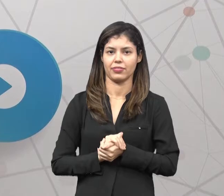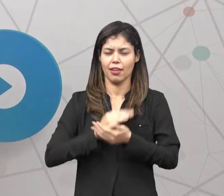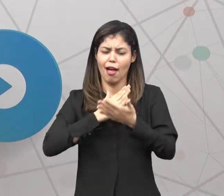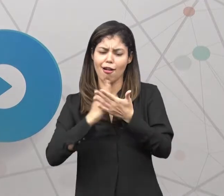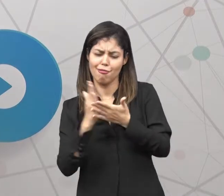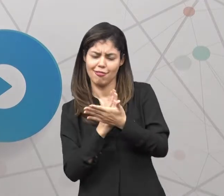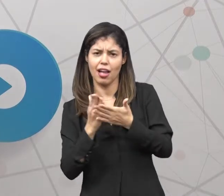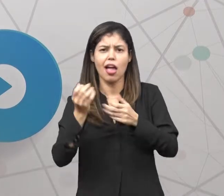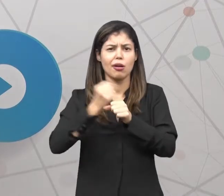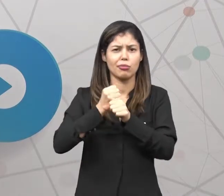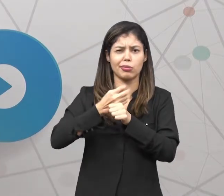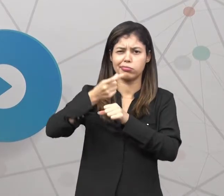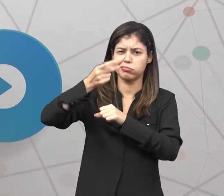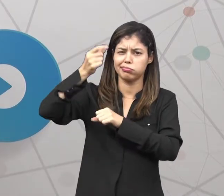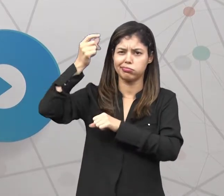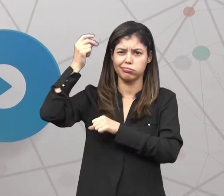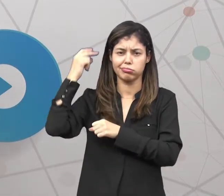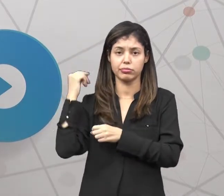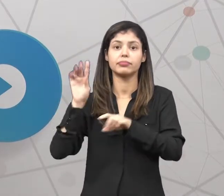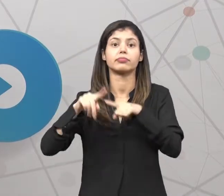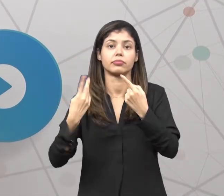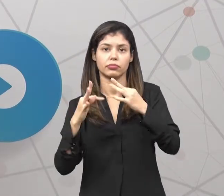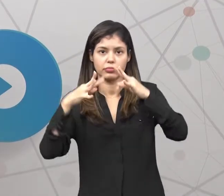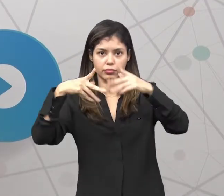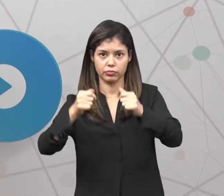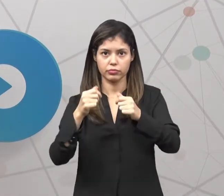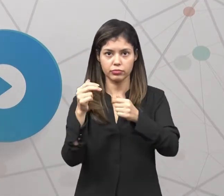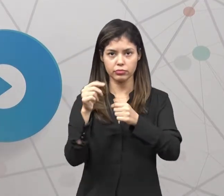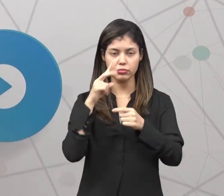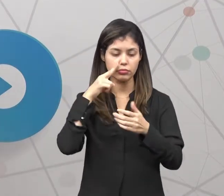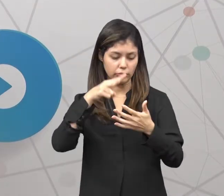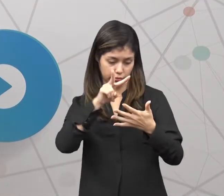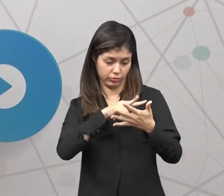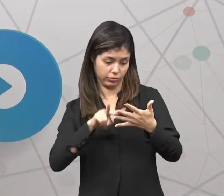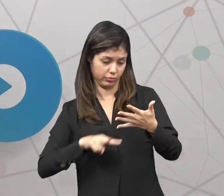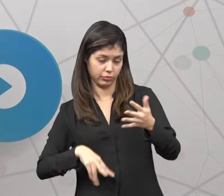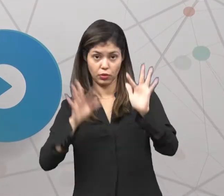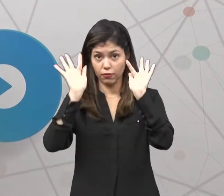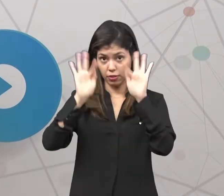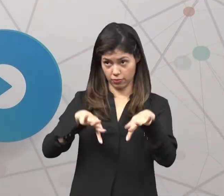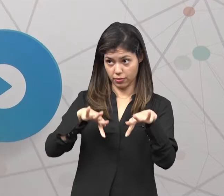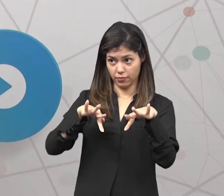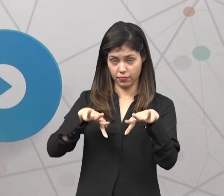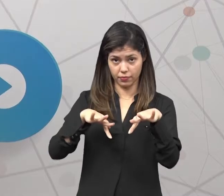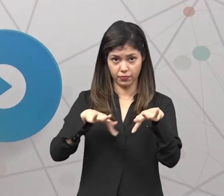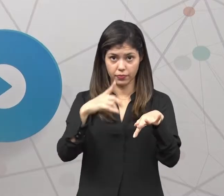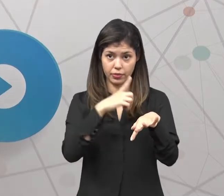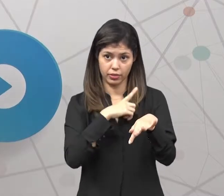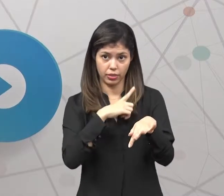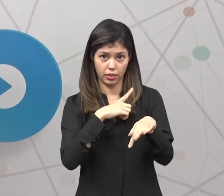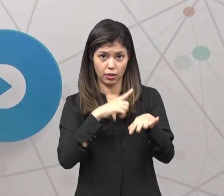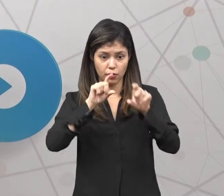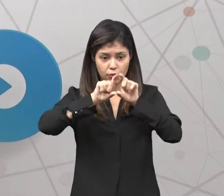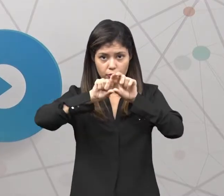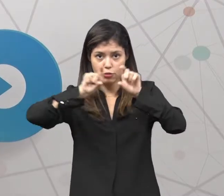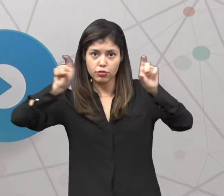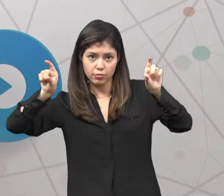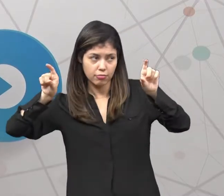de vários anos, de vários tempos, mas todos eles, ó, se você for olhar no finalzinho, tem uma